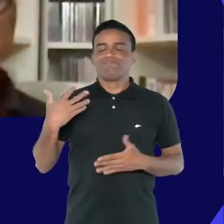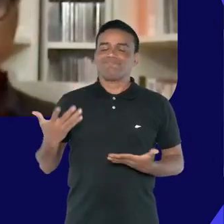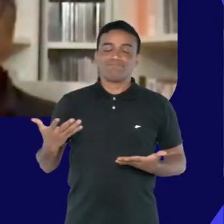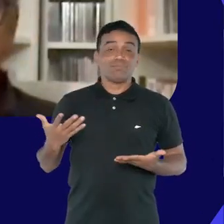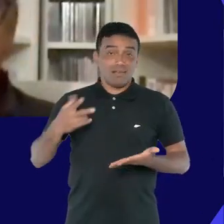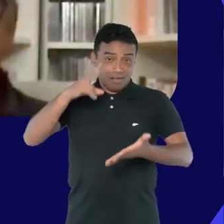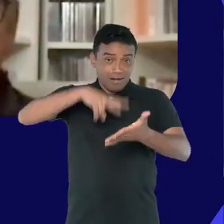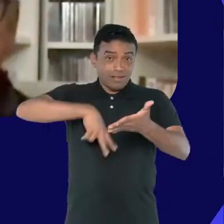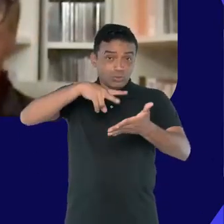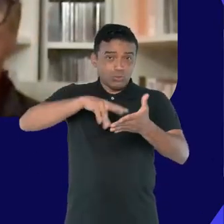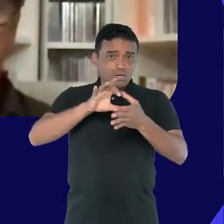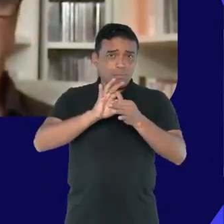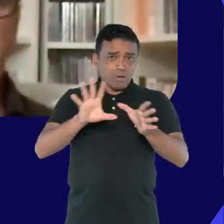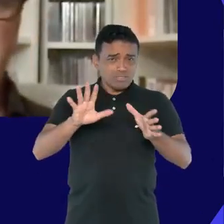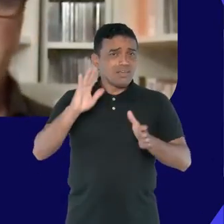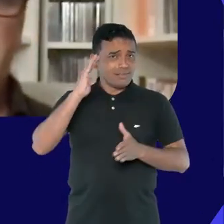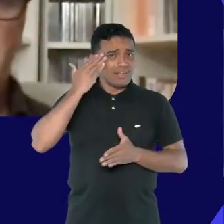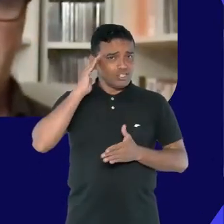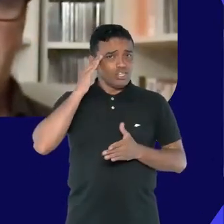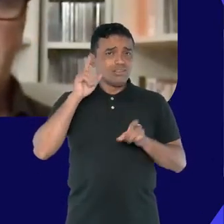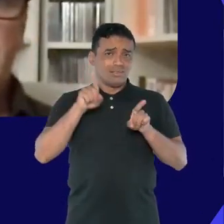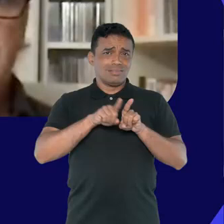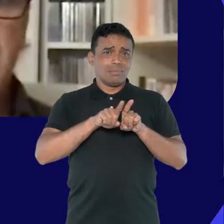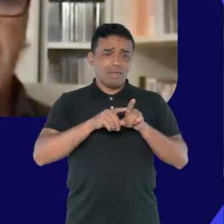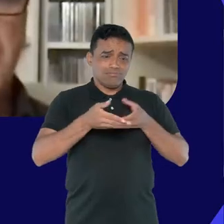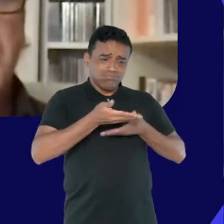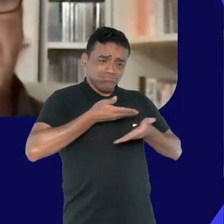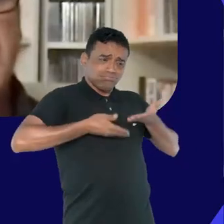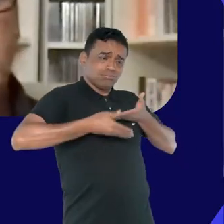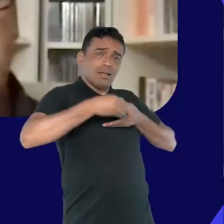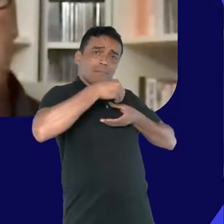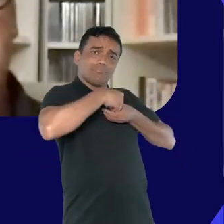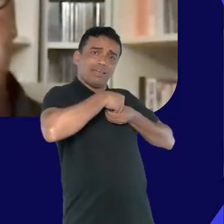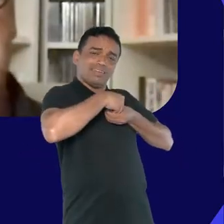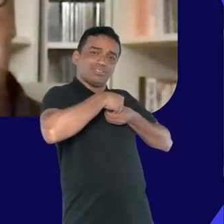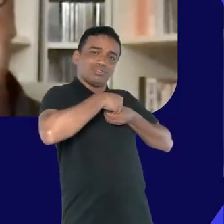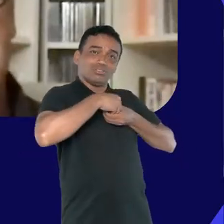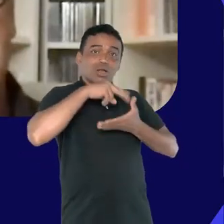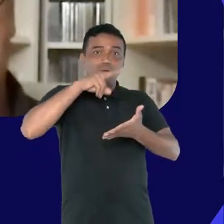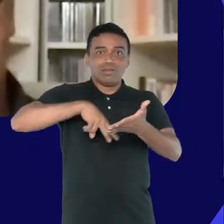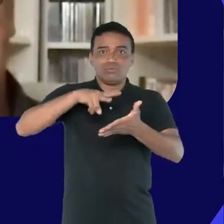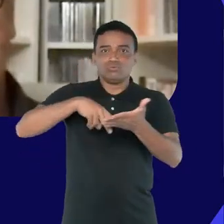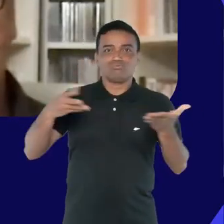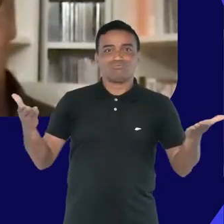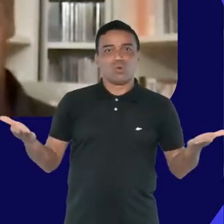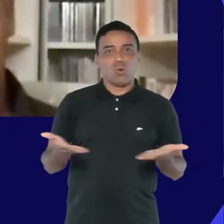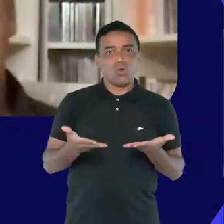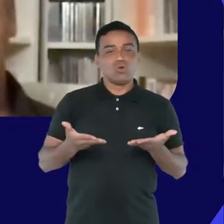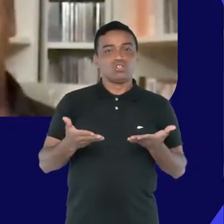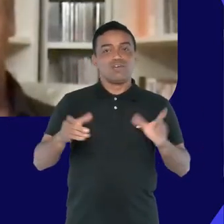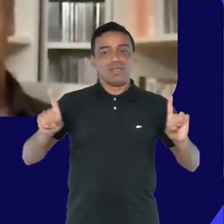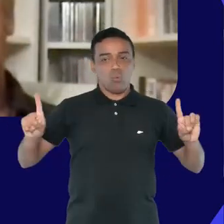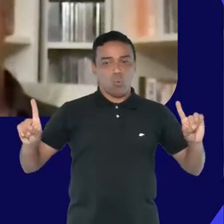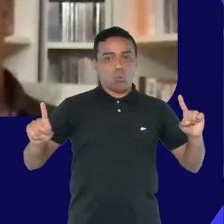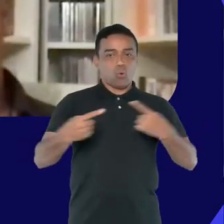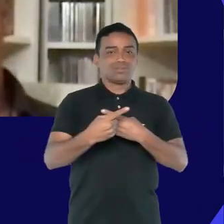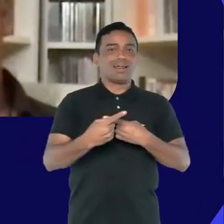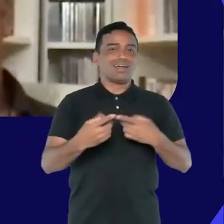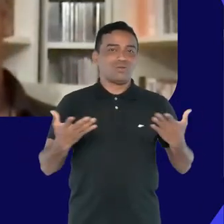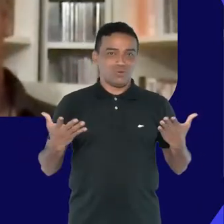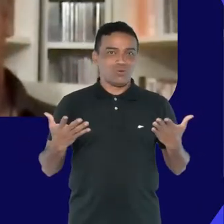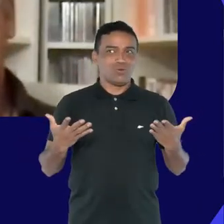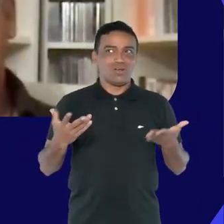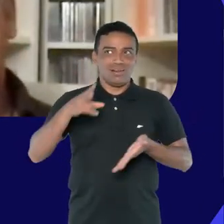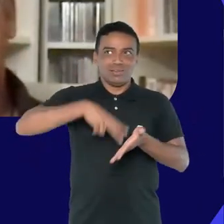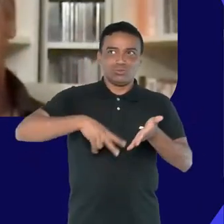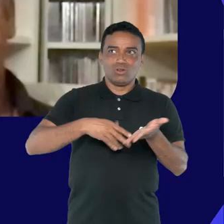a leitura pode ser entendida assim também. E eu acho que a leitura hoje em dia vem na contramão